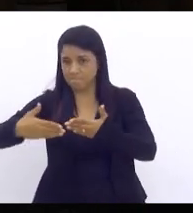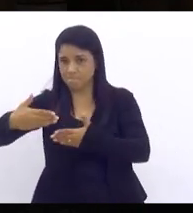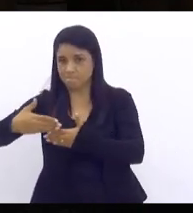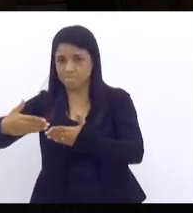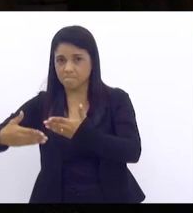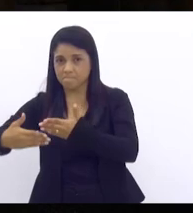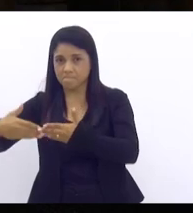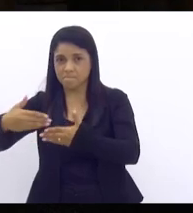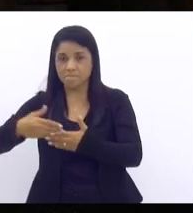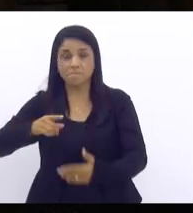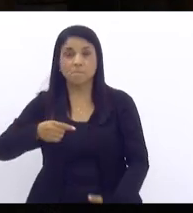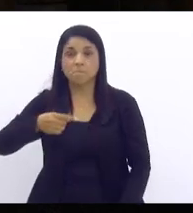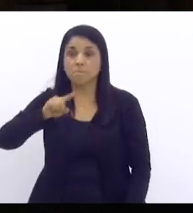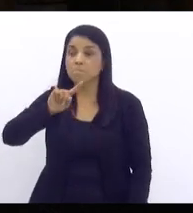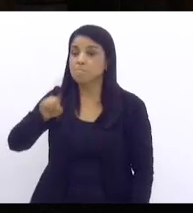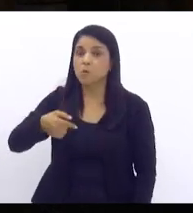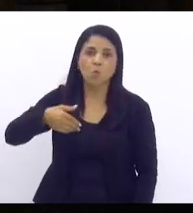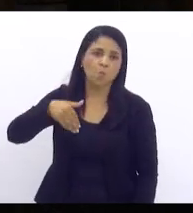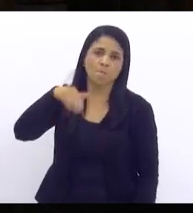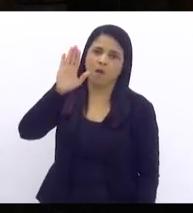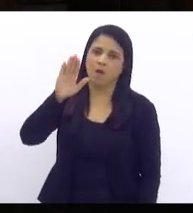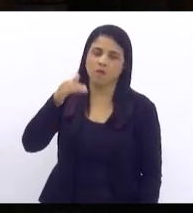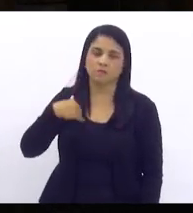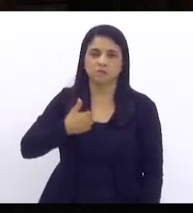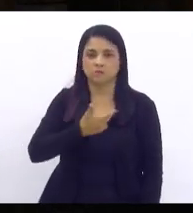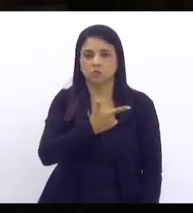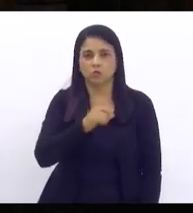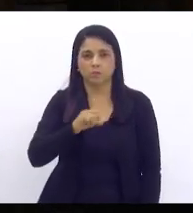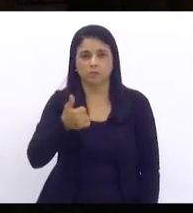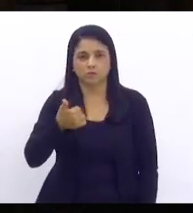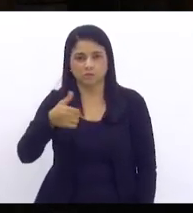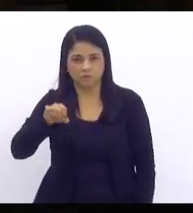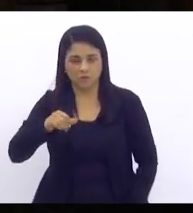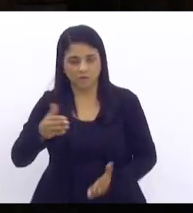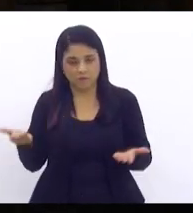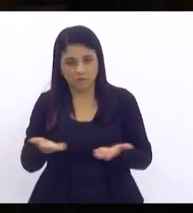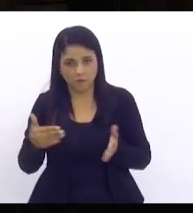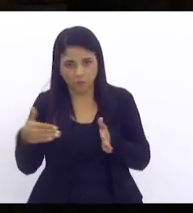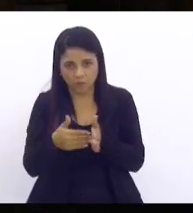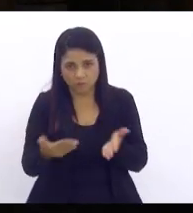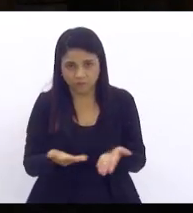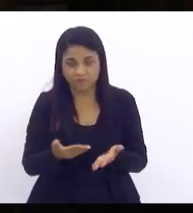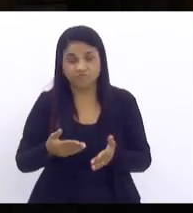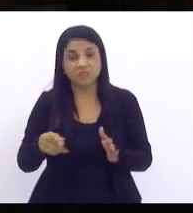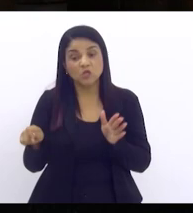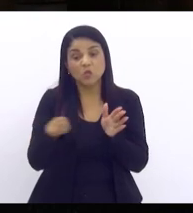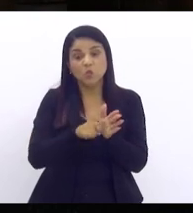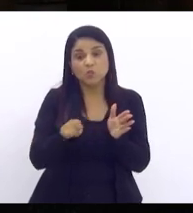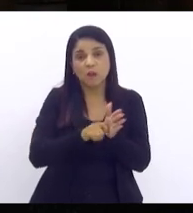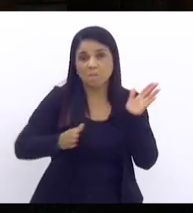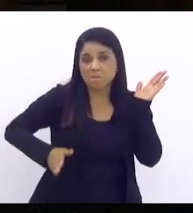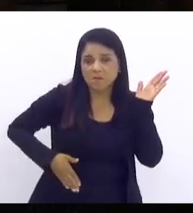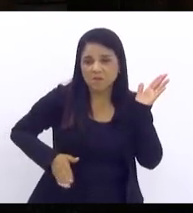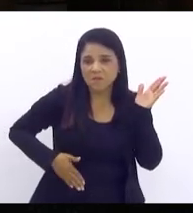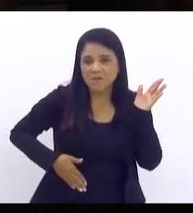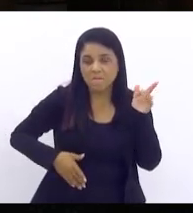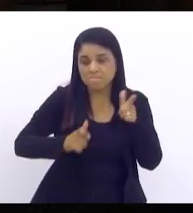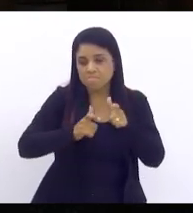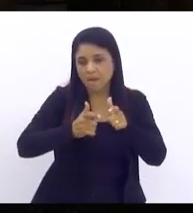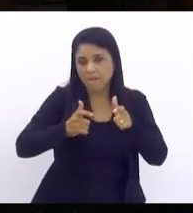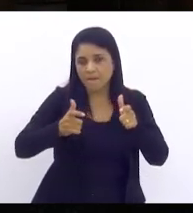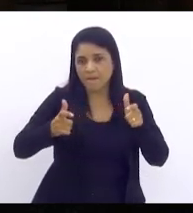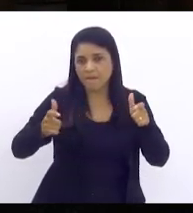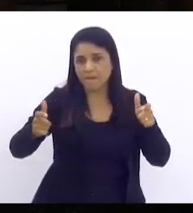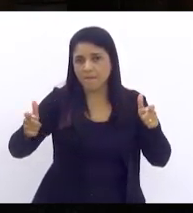avançaram desde 2019 e cada vez mais o tráfico ganhando espaço. Barricadas com